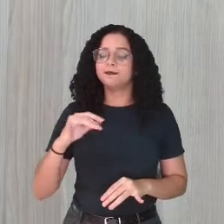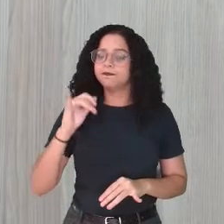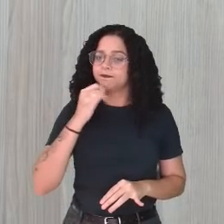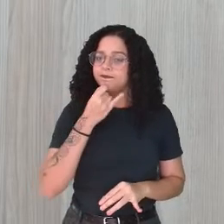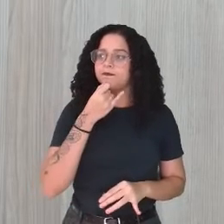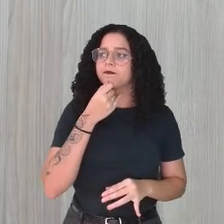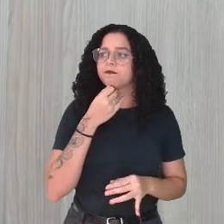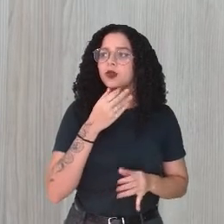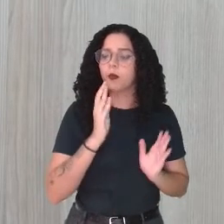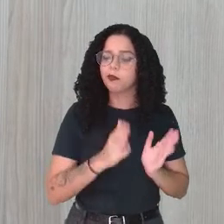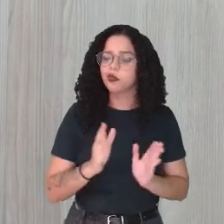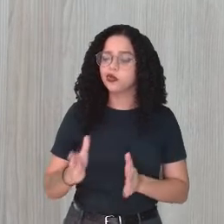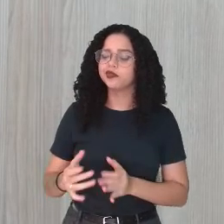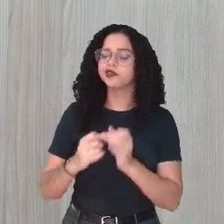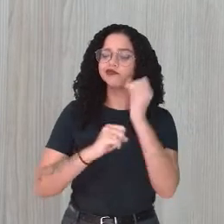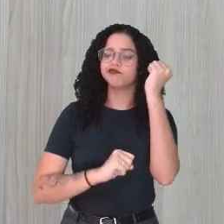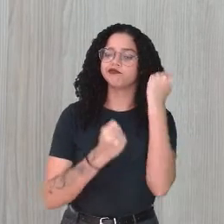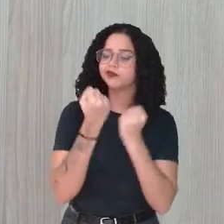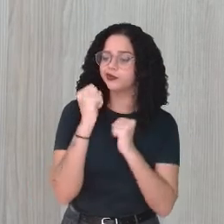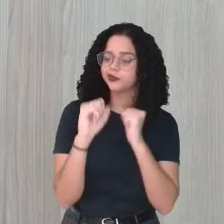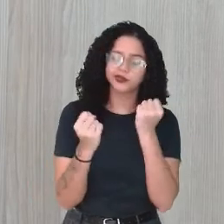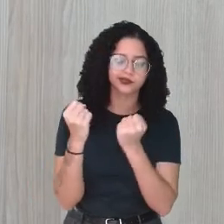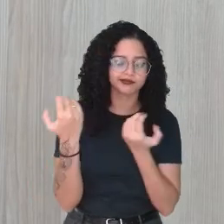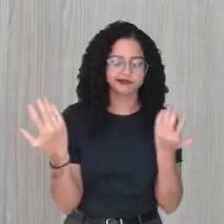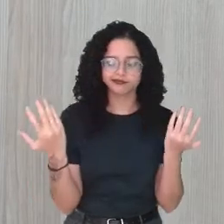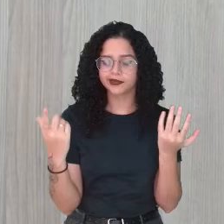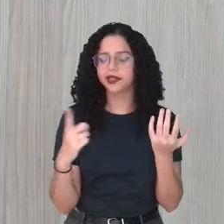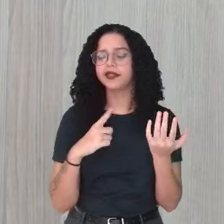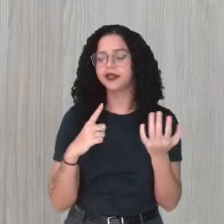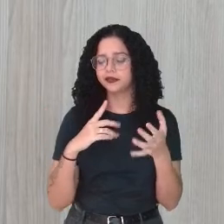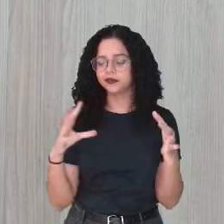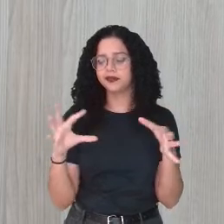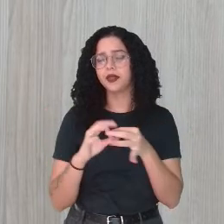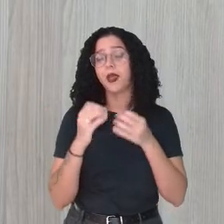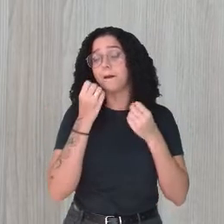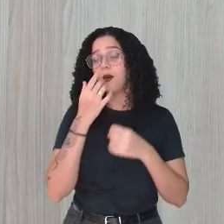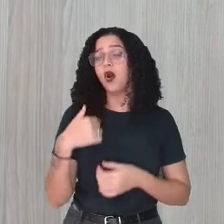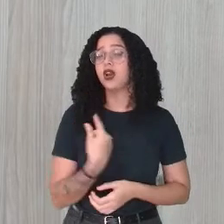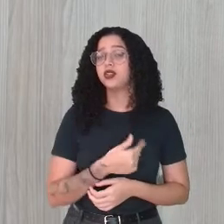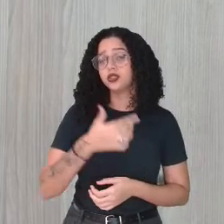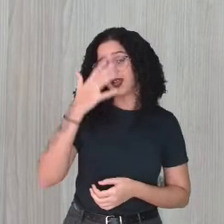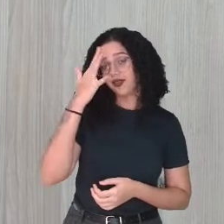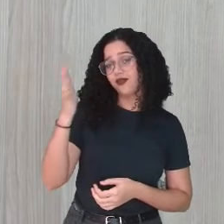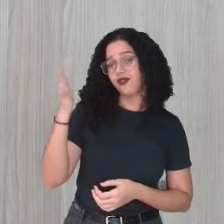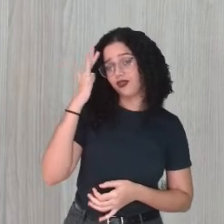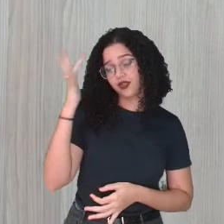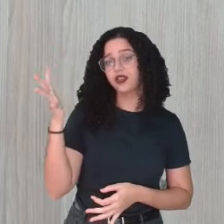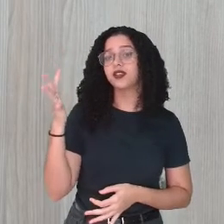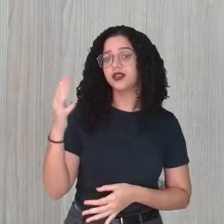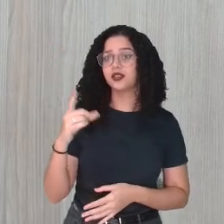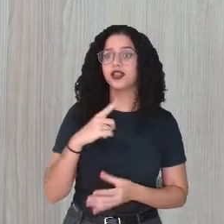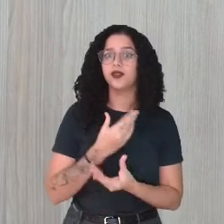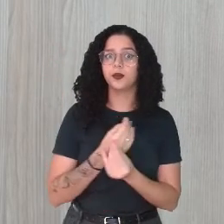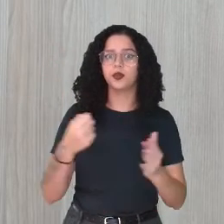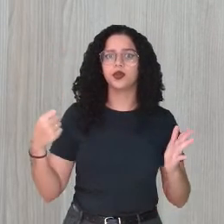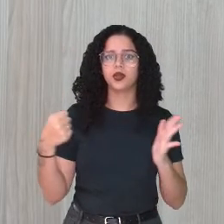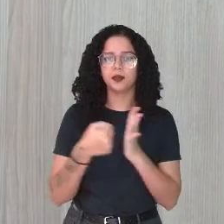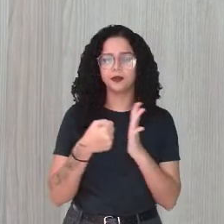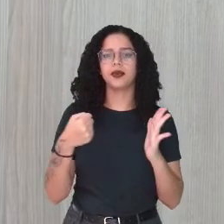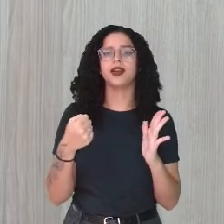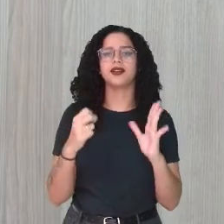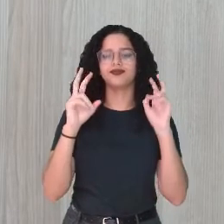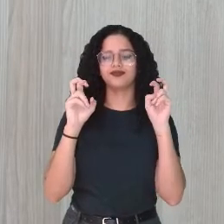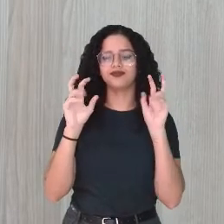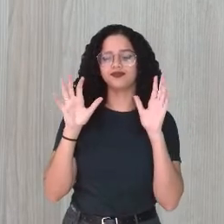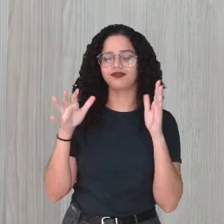de industrialização e tudo mais. Então, é bom a gente refletir, né, o quanto impactou a questão